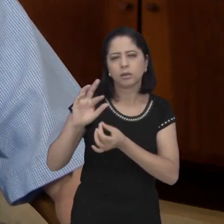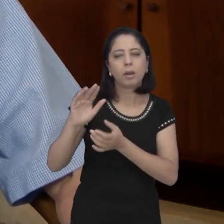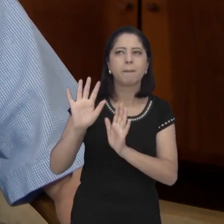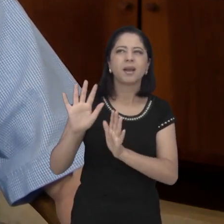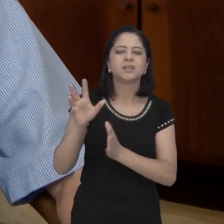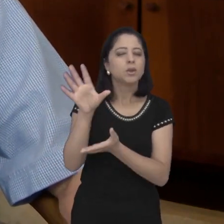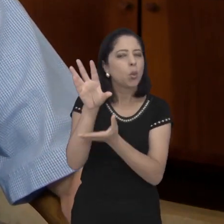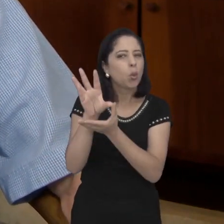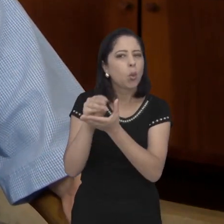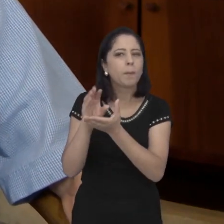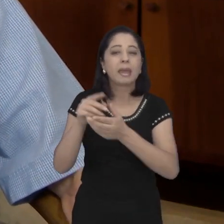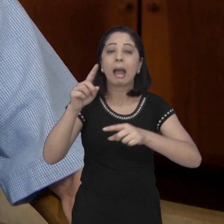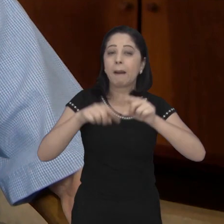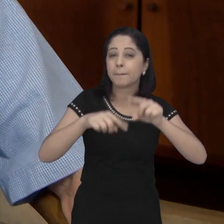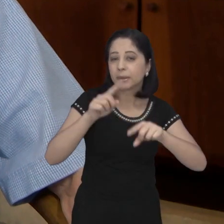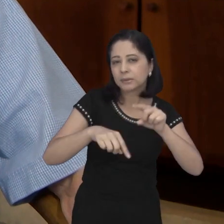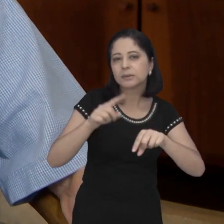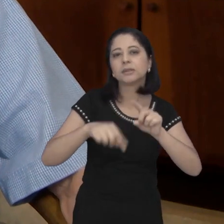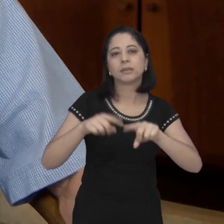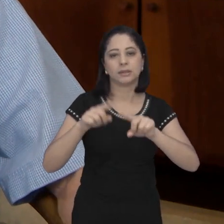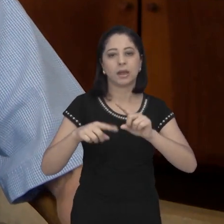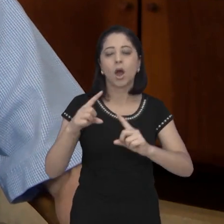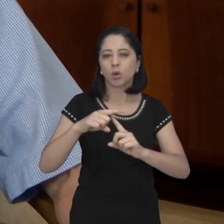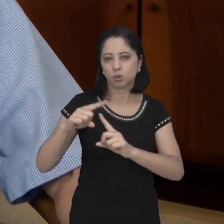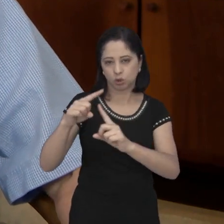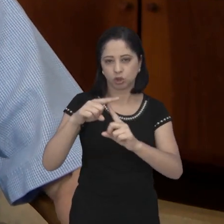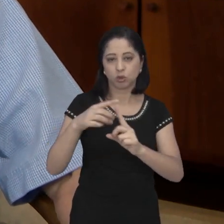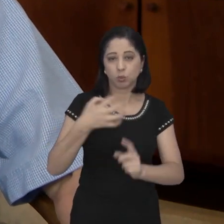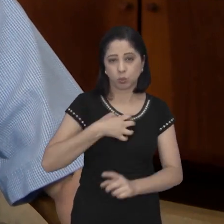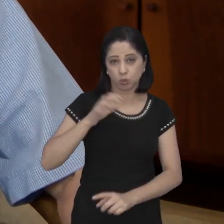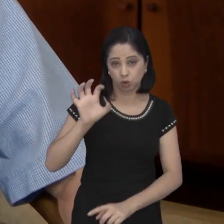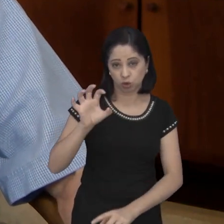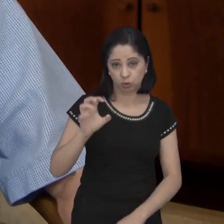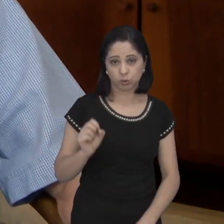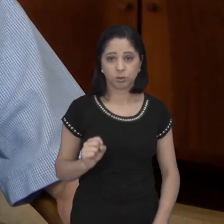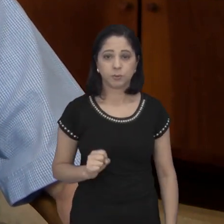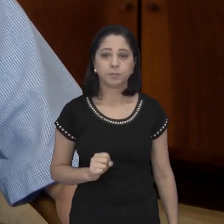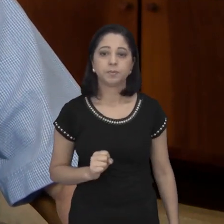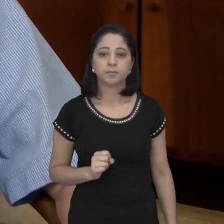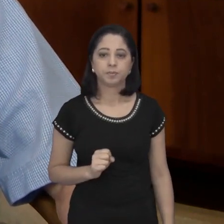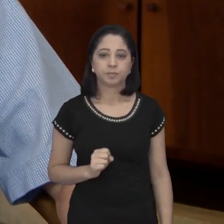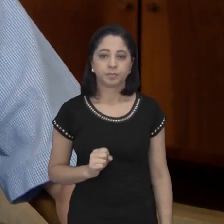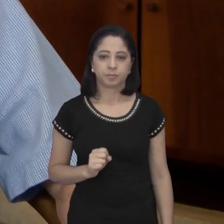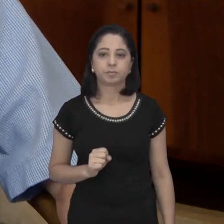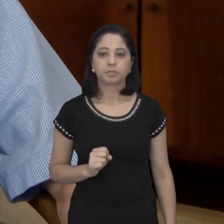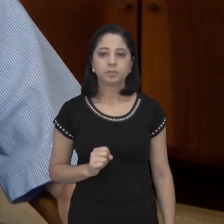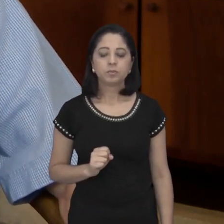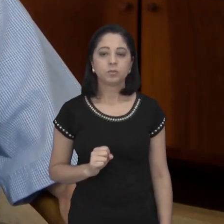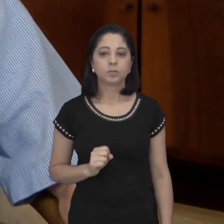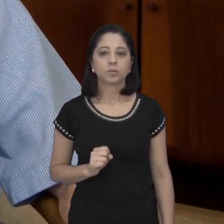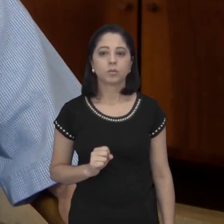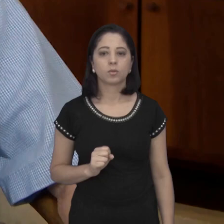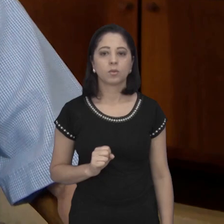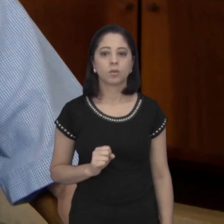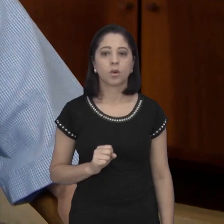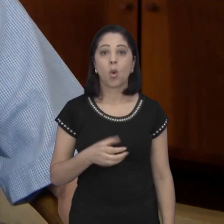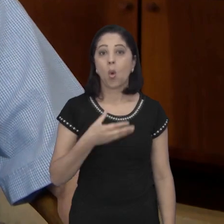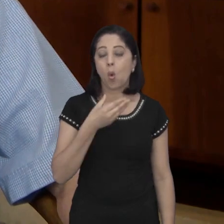muito pouco, até pelo respeito que você tem ao trabalho do arquiteto, né. A casa tinha